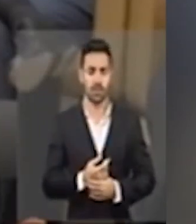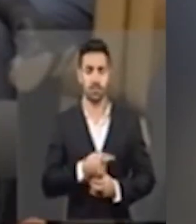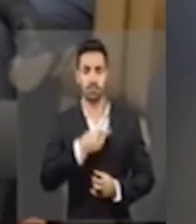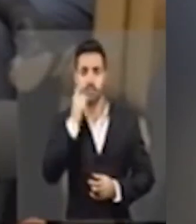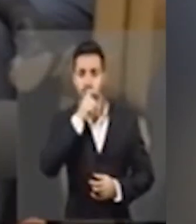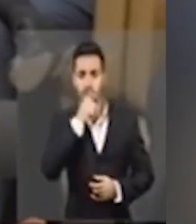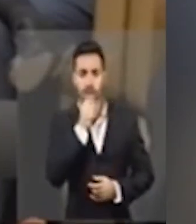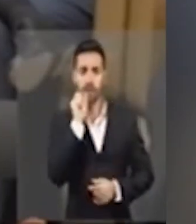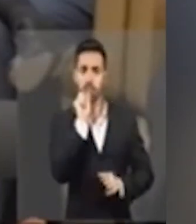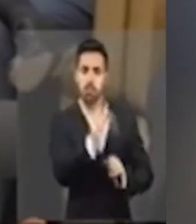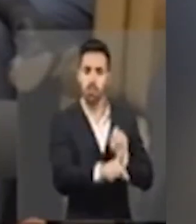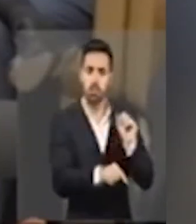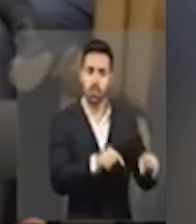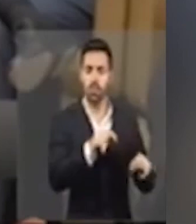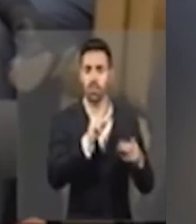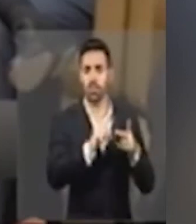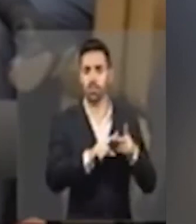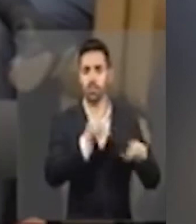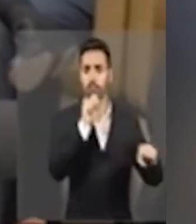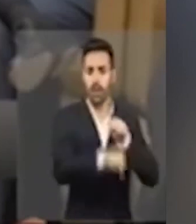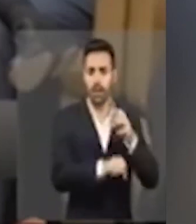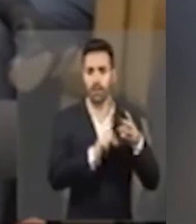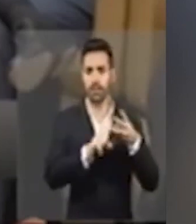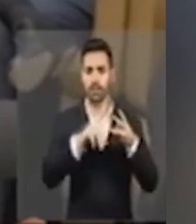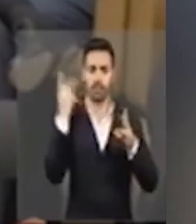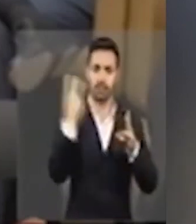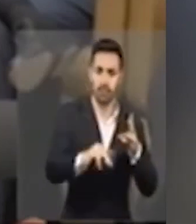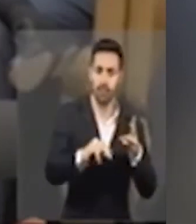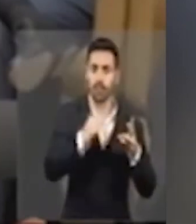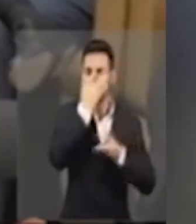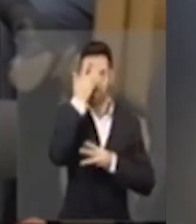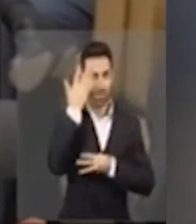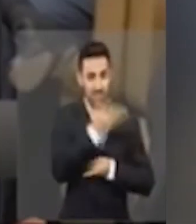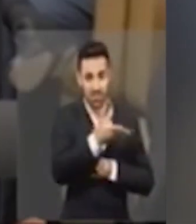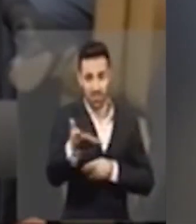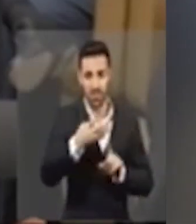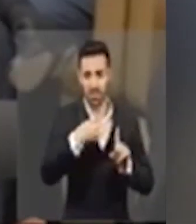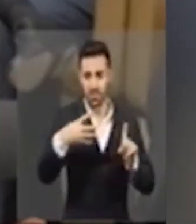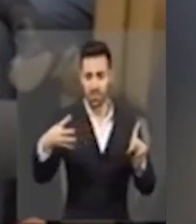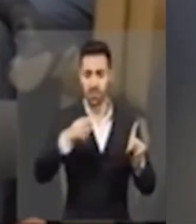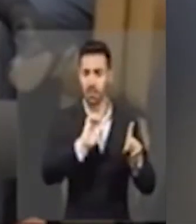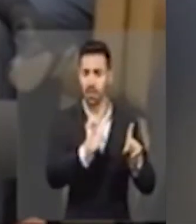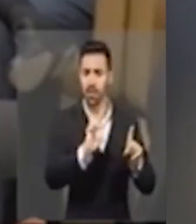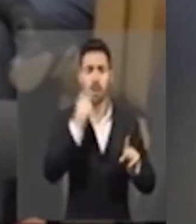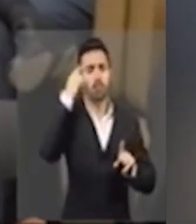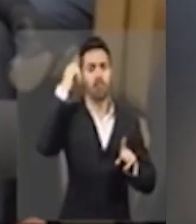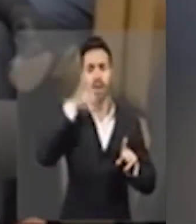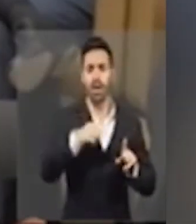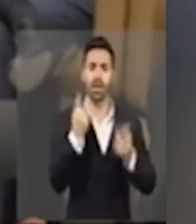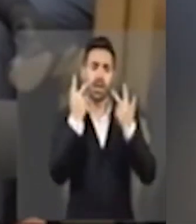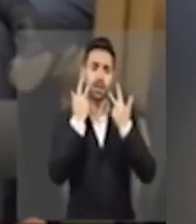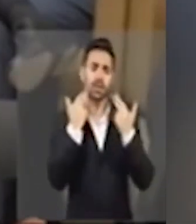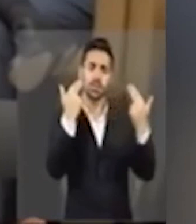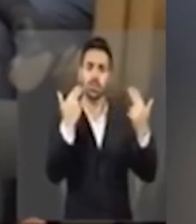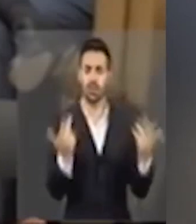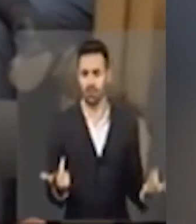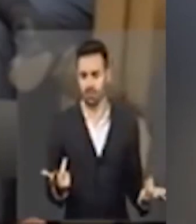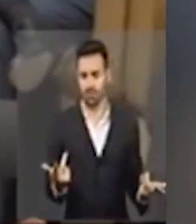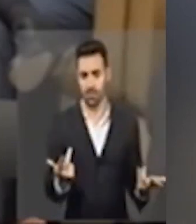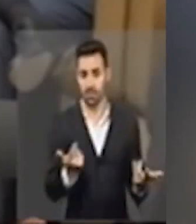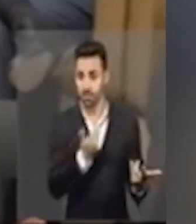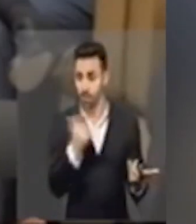o assassinato agressão de pessoas lgbt i continue sendo naturalizado e no livro penal